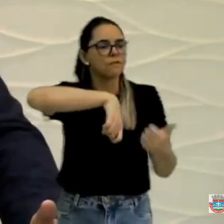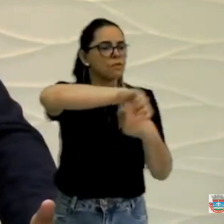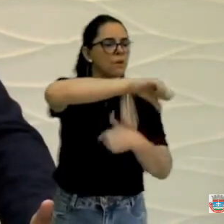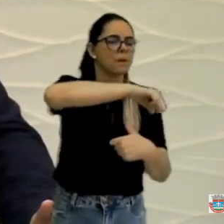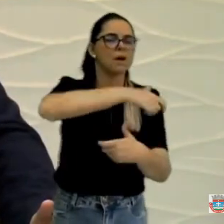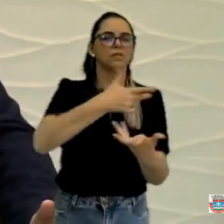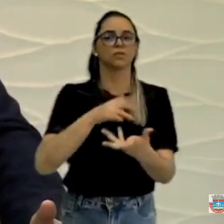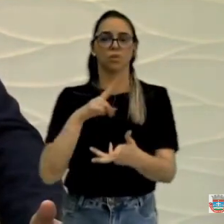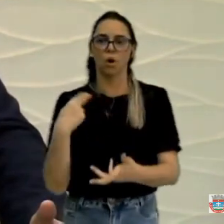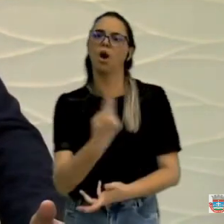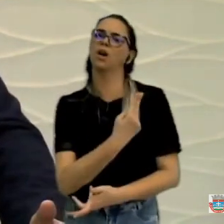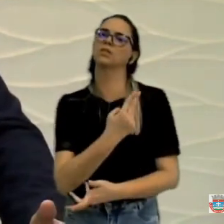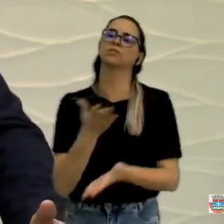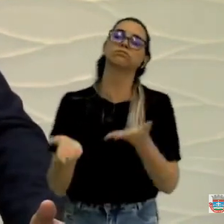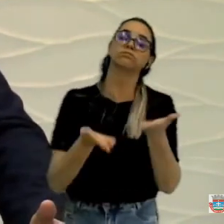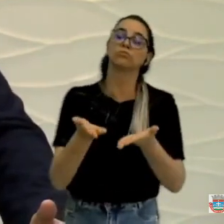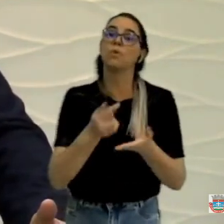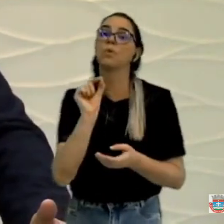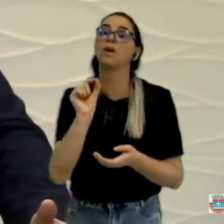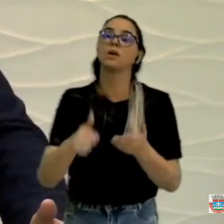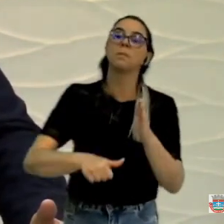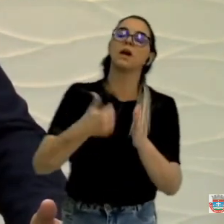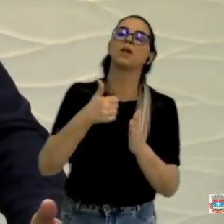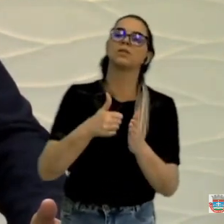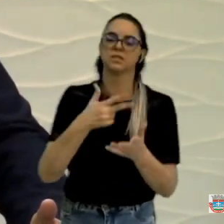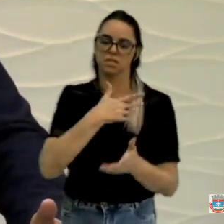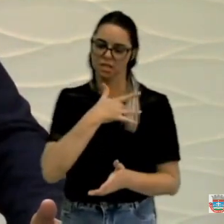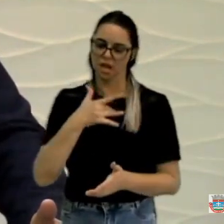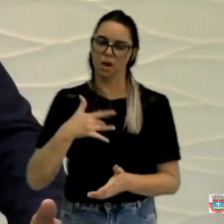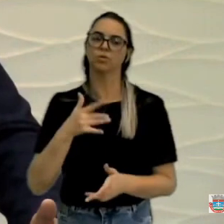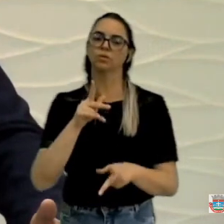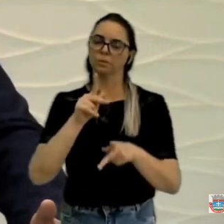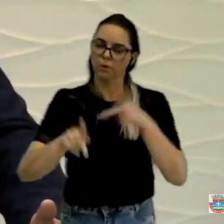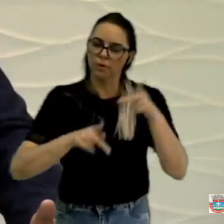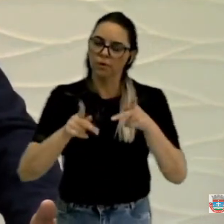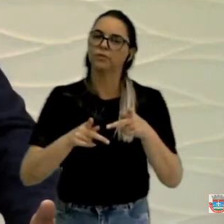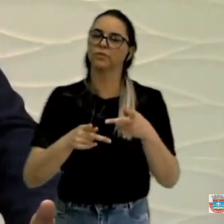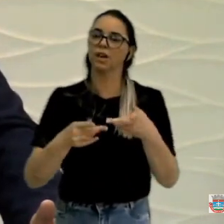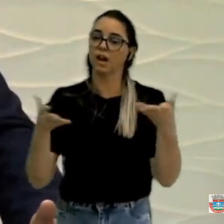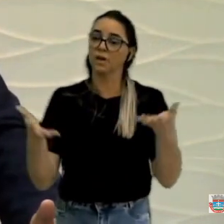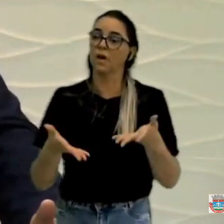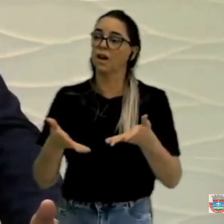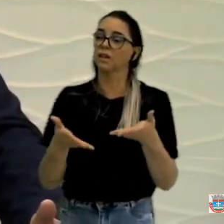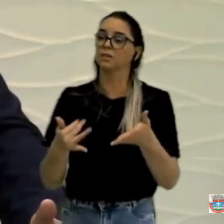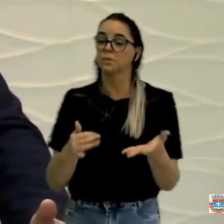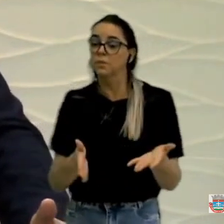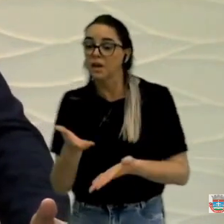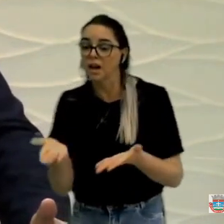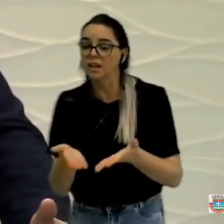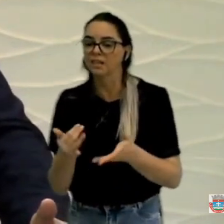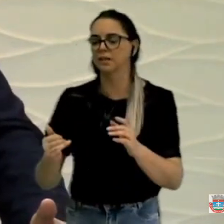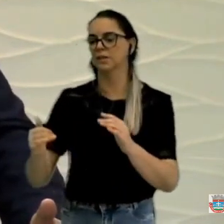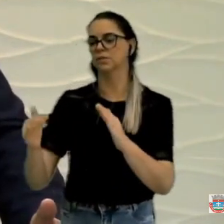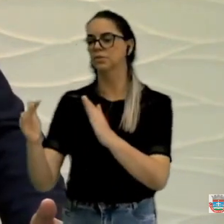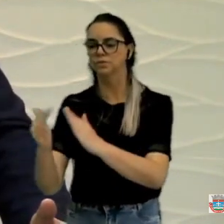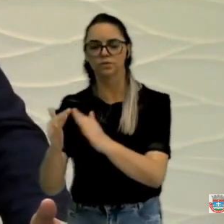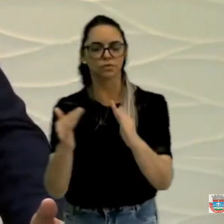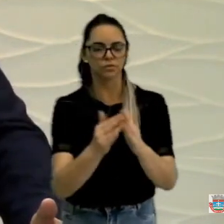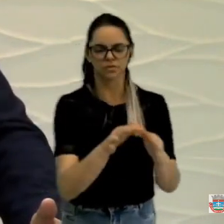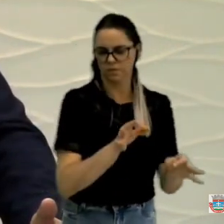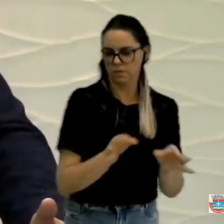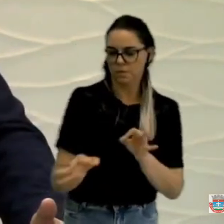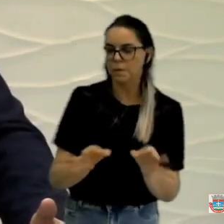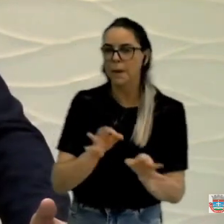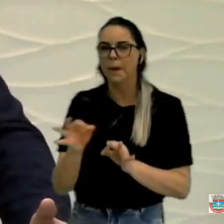cuidou primeiro da questão da saúde do povo que é atendido e agora vai cuidar do espaço físico desses postos de saúde.